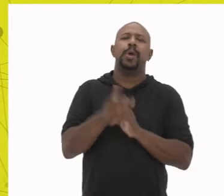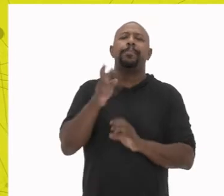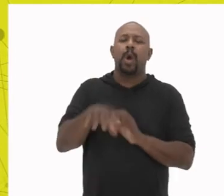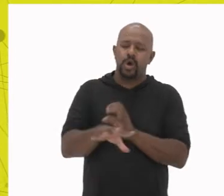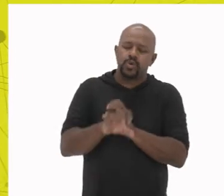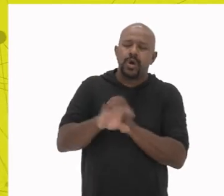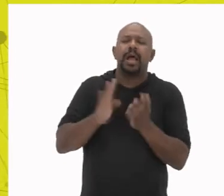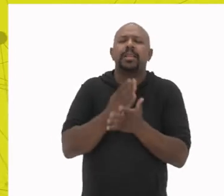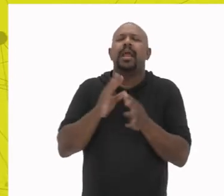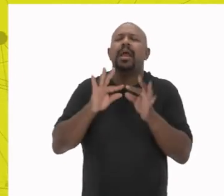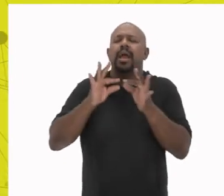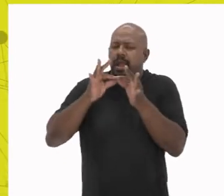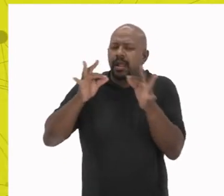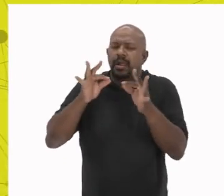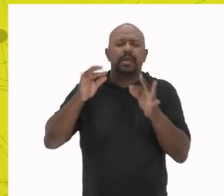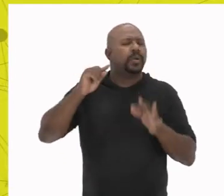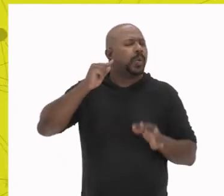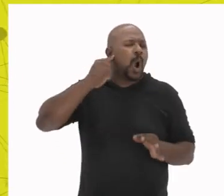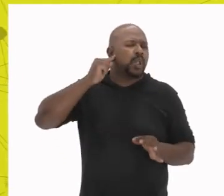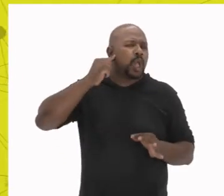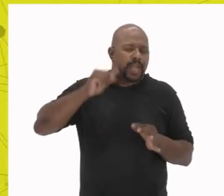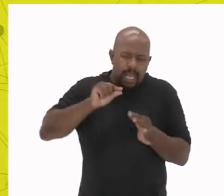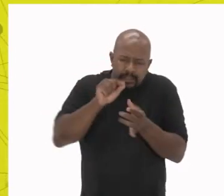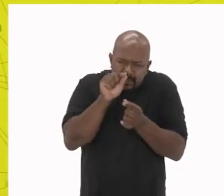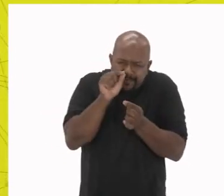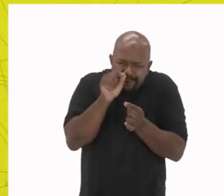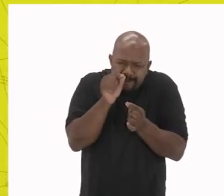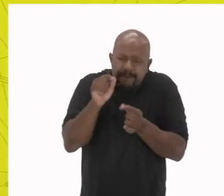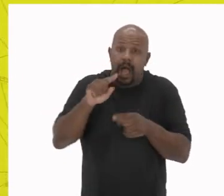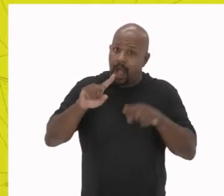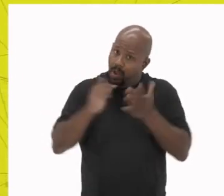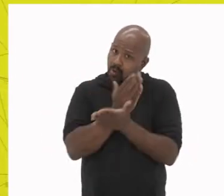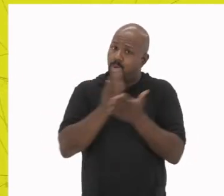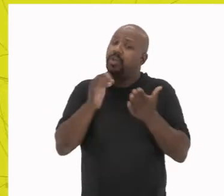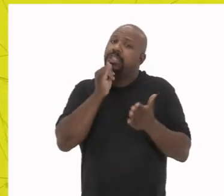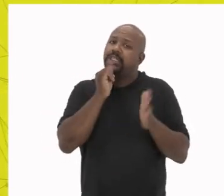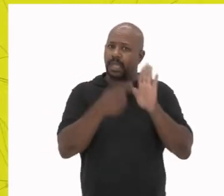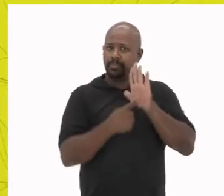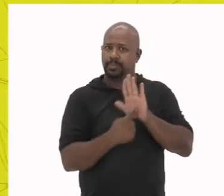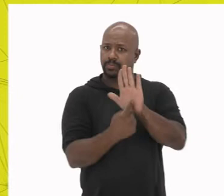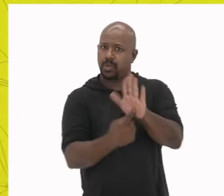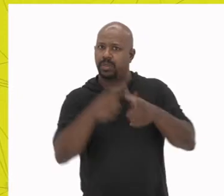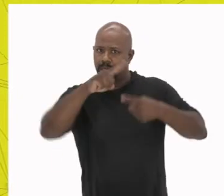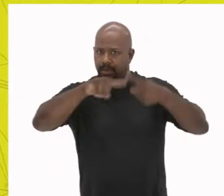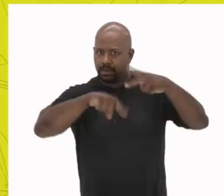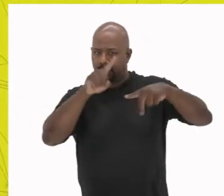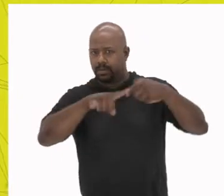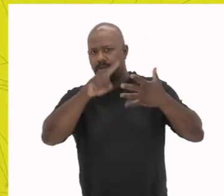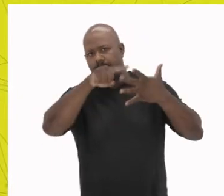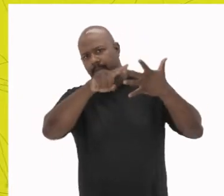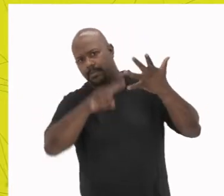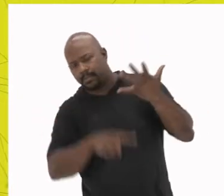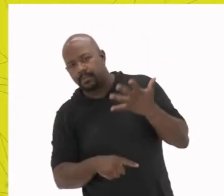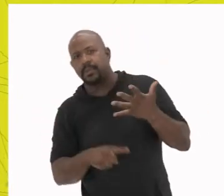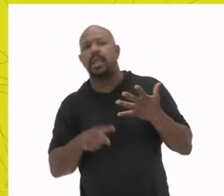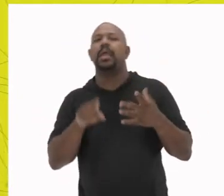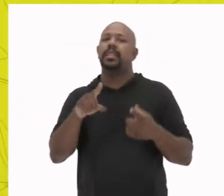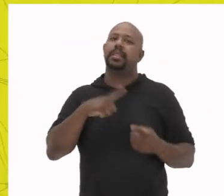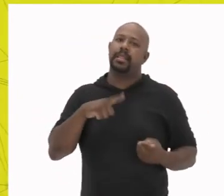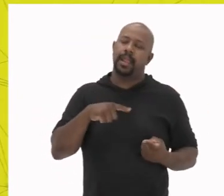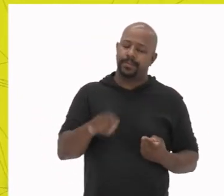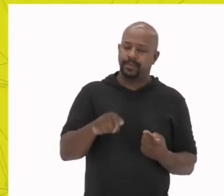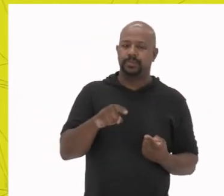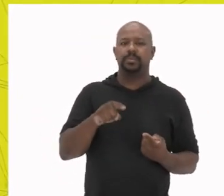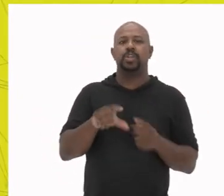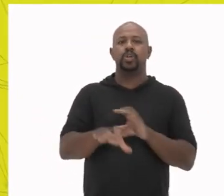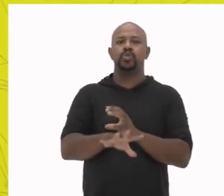variar de aspiradores de pó até cotonetes. Apresento alguns exemplos de materiais utilizados na higienização e seus usos. Entre